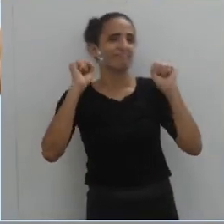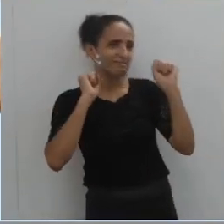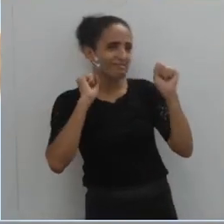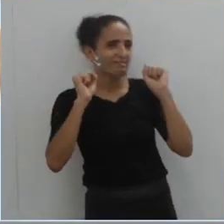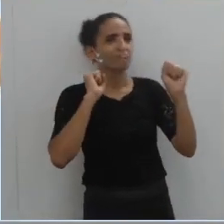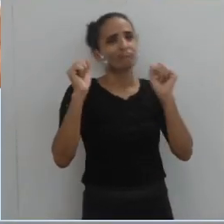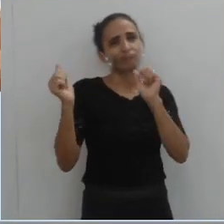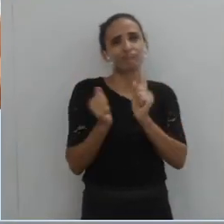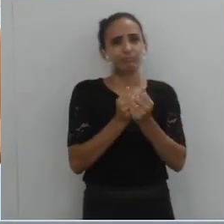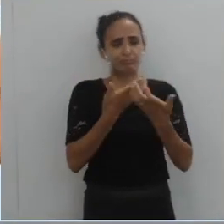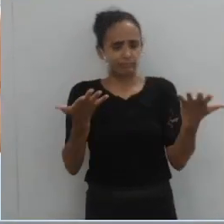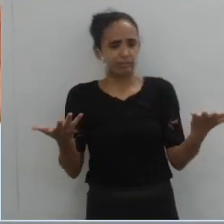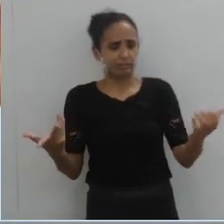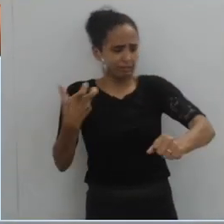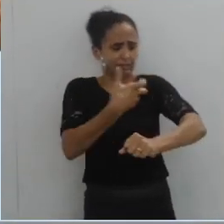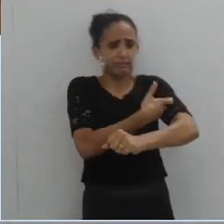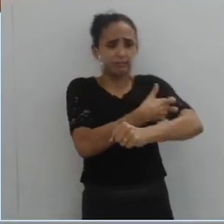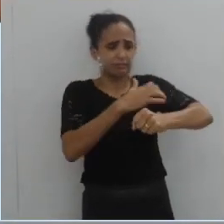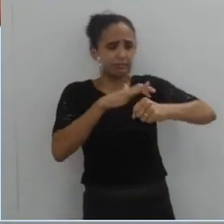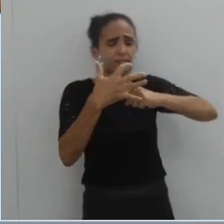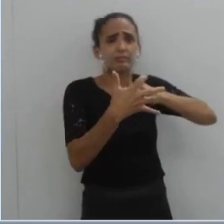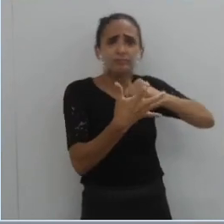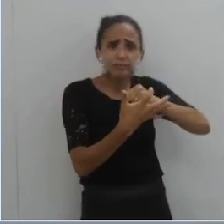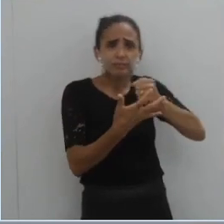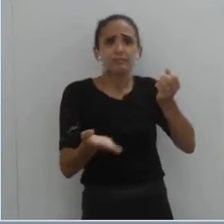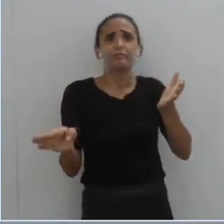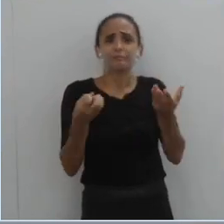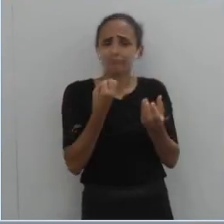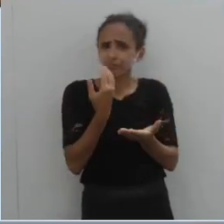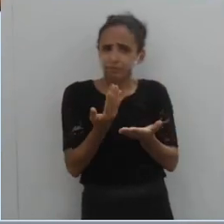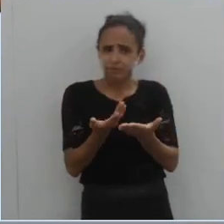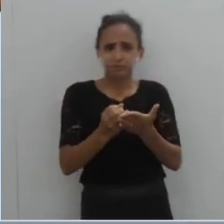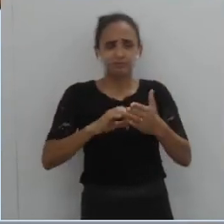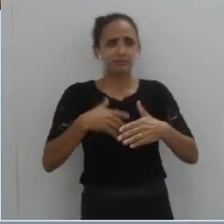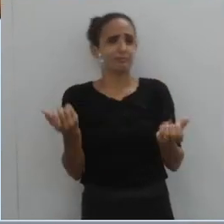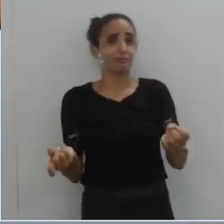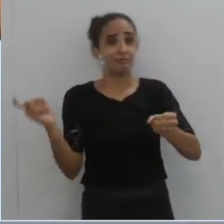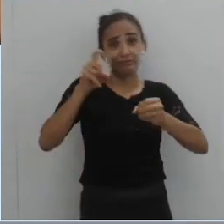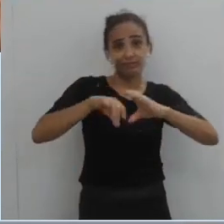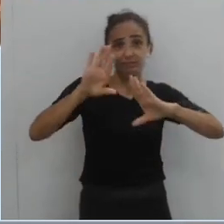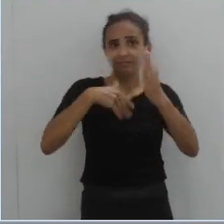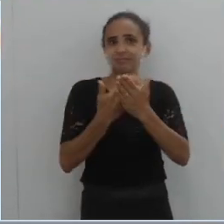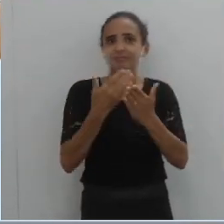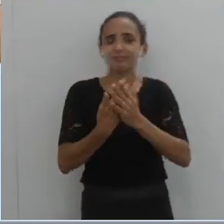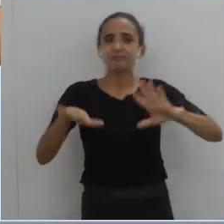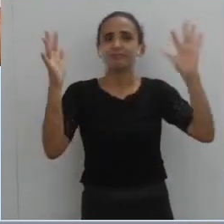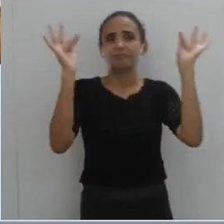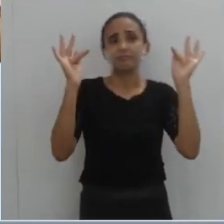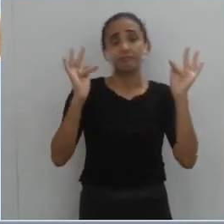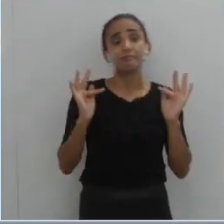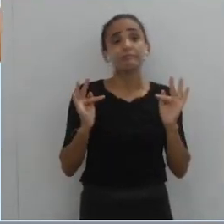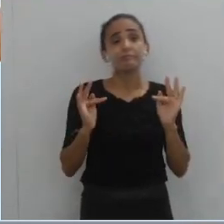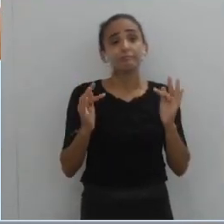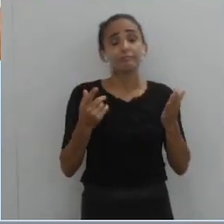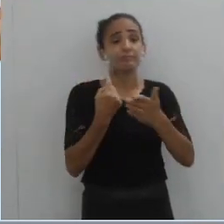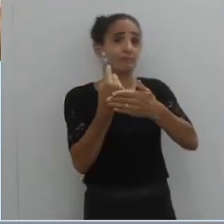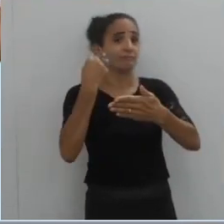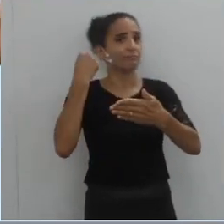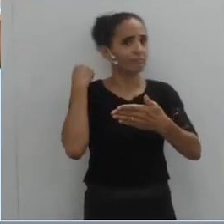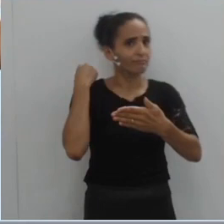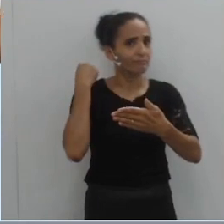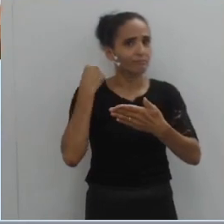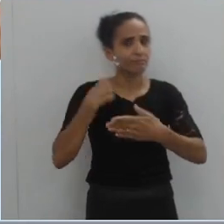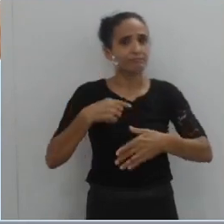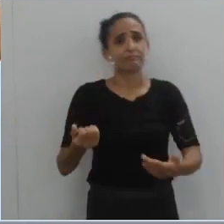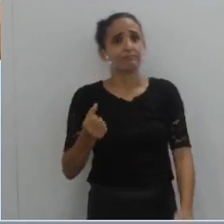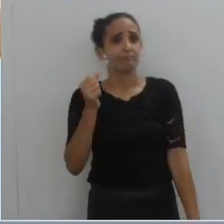Torcendo para que essa vacina saia, para vocês voltarem para a escola felizes da vida. Mas o que é que acontecia naquele tempo? As